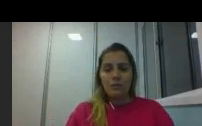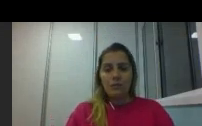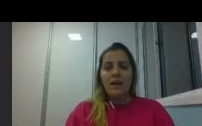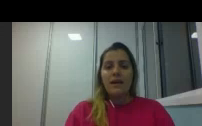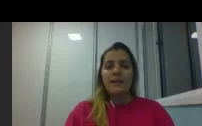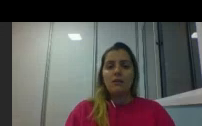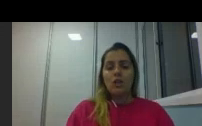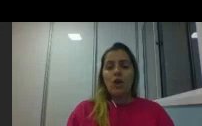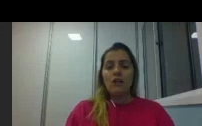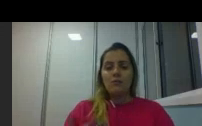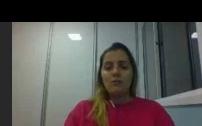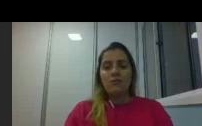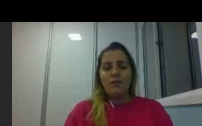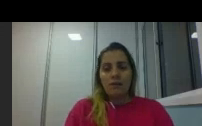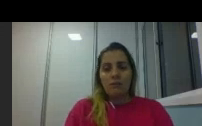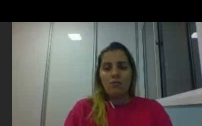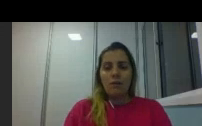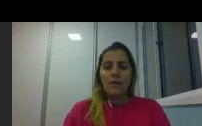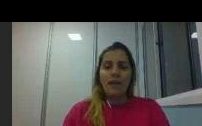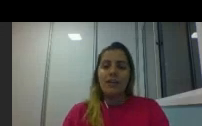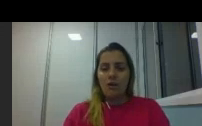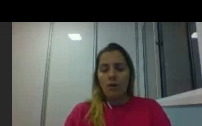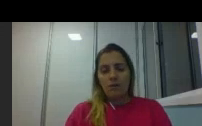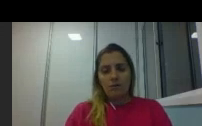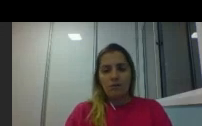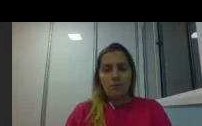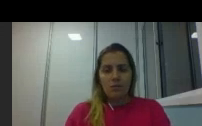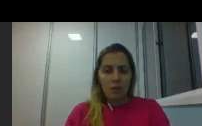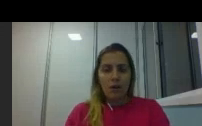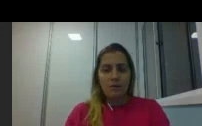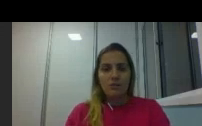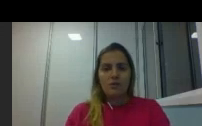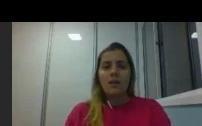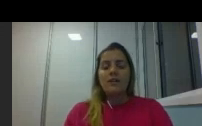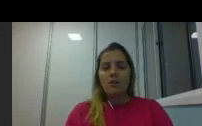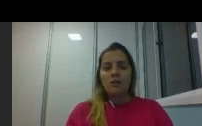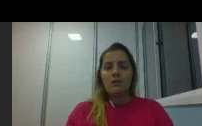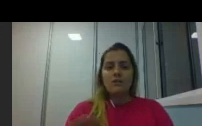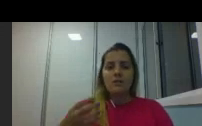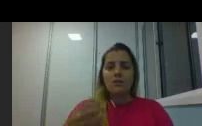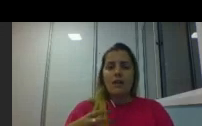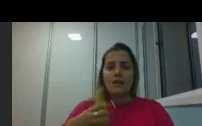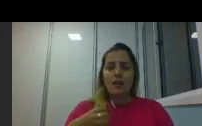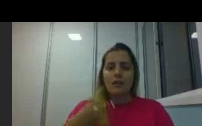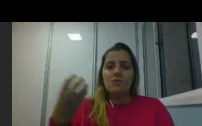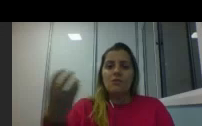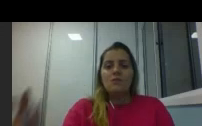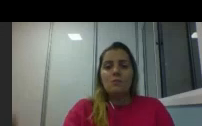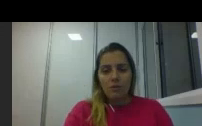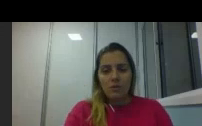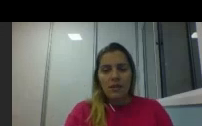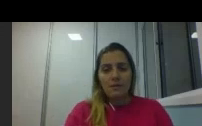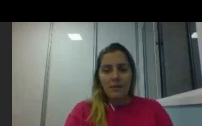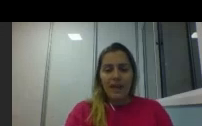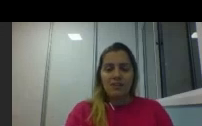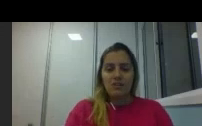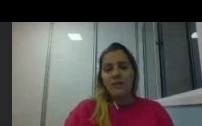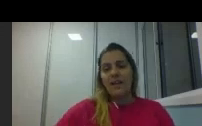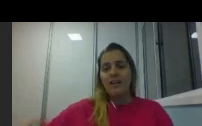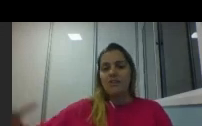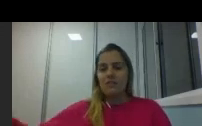ambiente como um todo. Então, se nós modificamos o ambiente ao qual nós somos expostos, se nós nos expomos